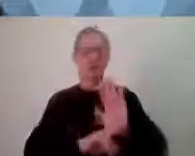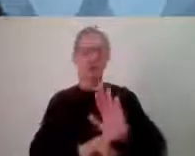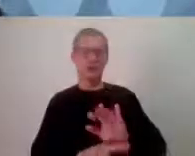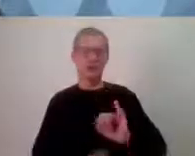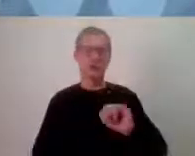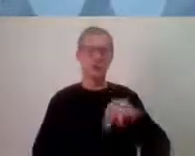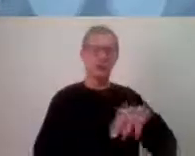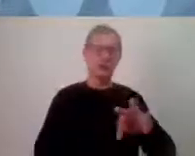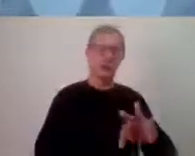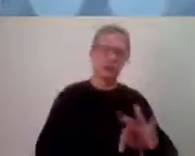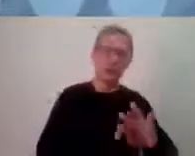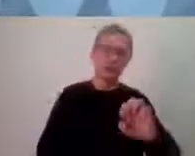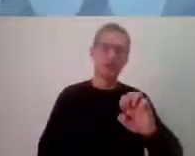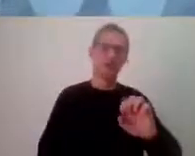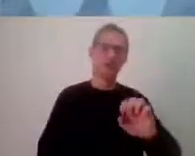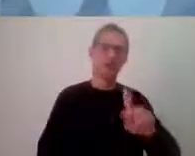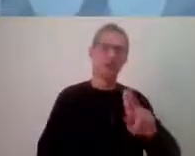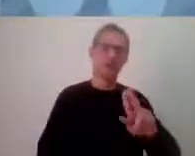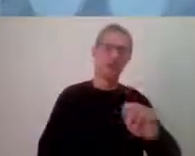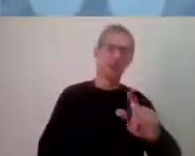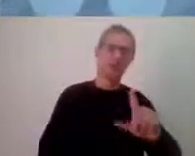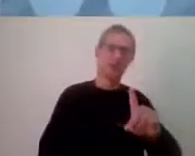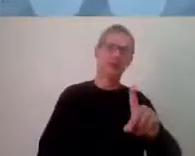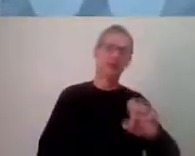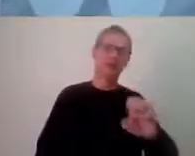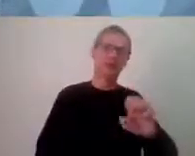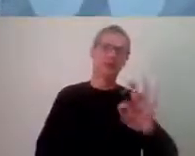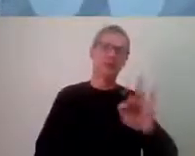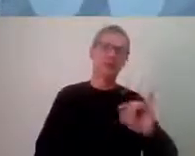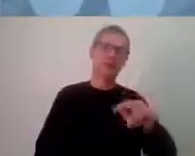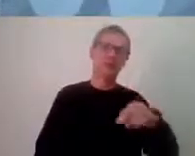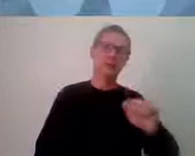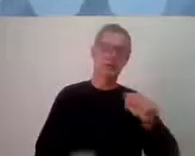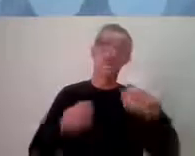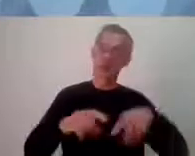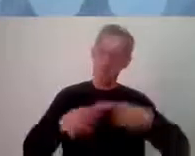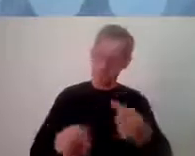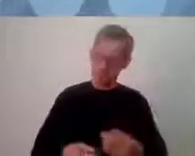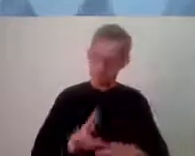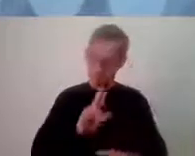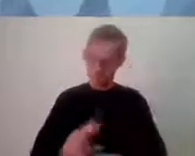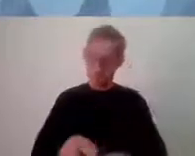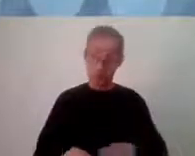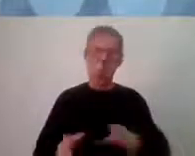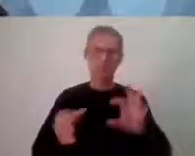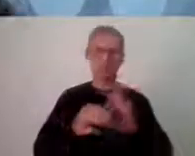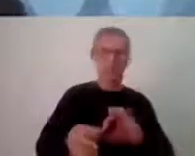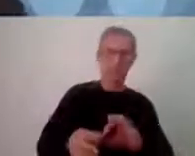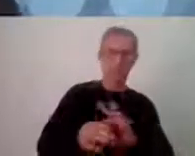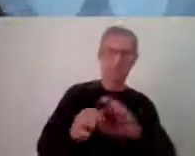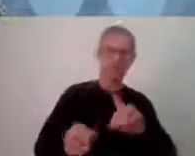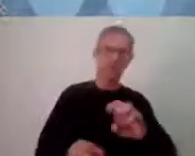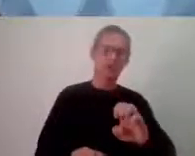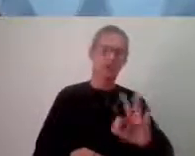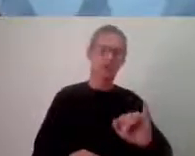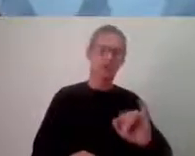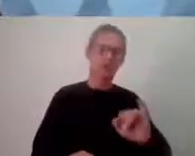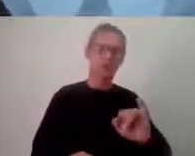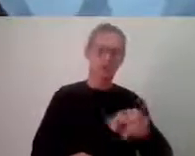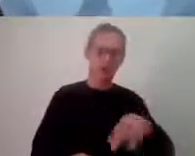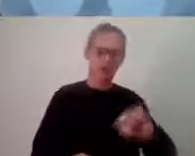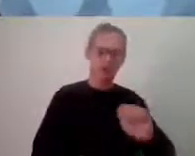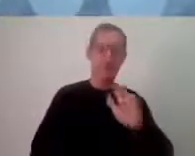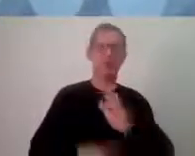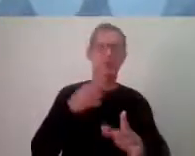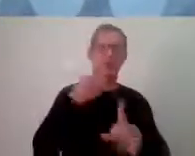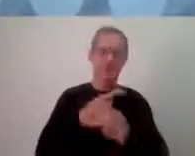integral definida? Pode. Afinal de contas, quando você vai resolver uma integral definida, o primeiro passo é encontrar a primitiva. O que